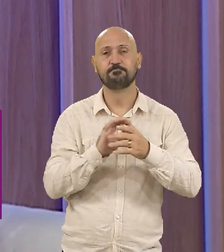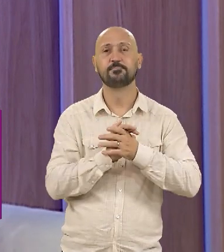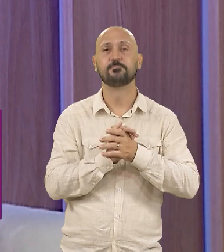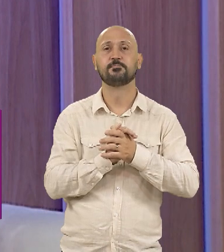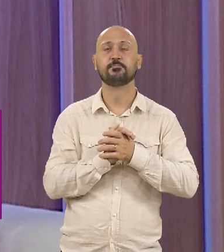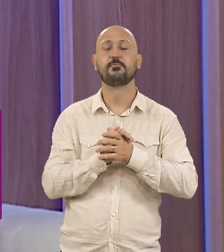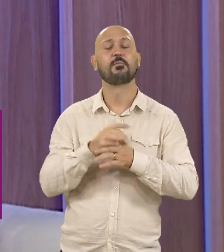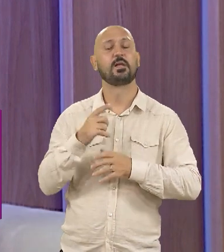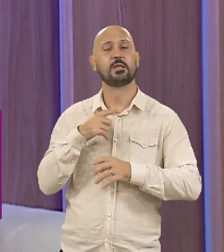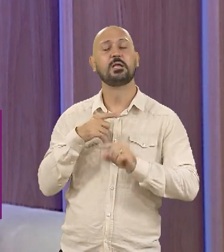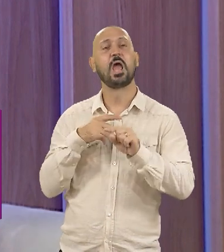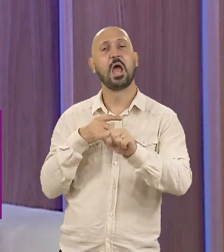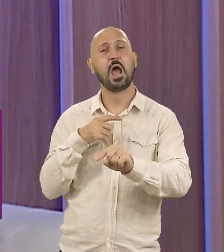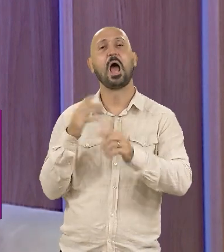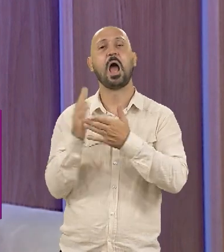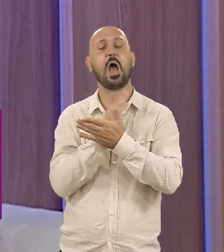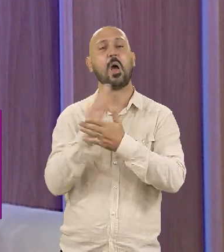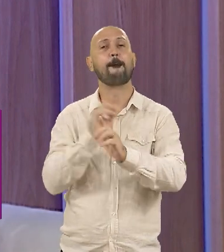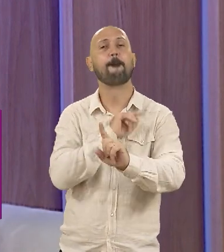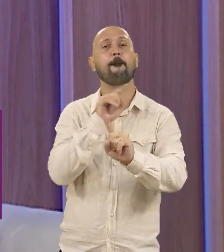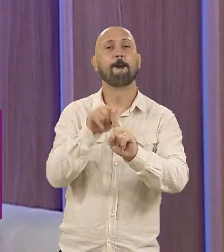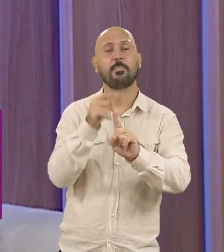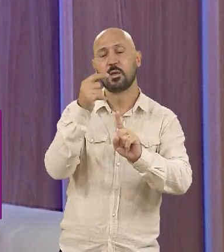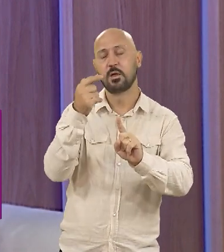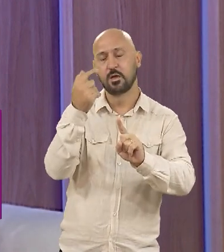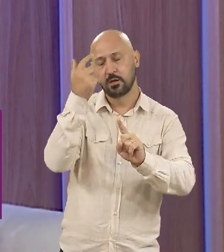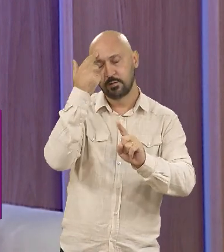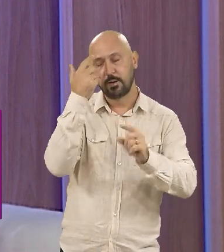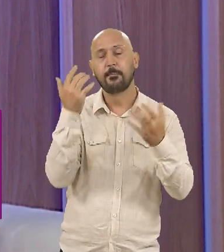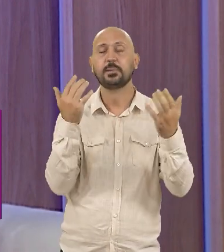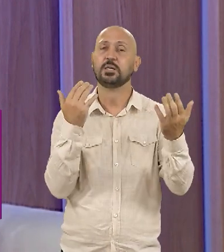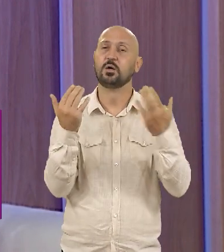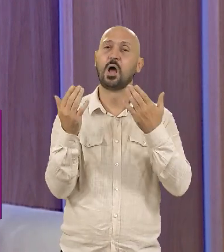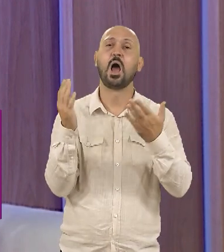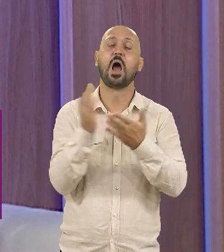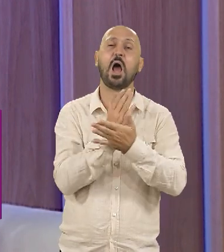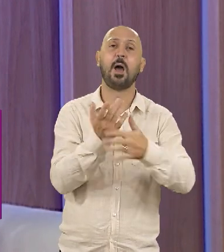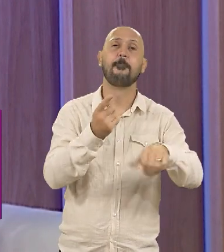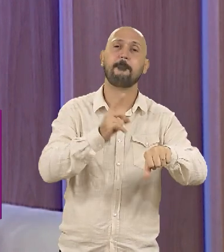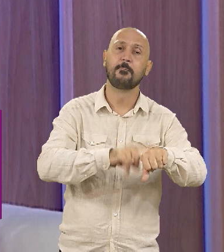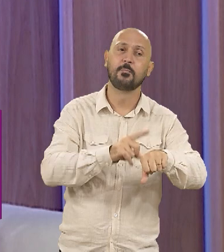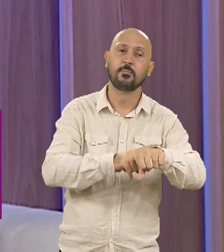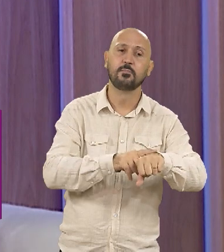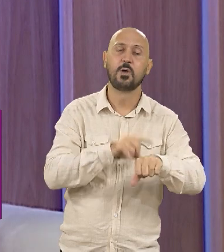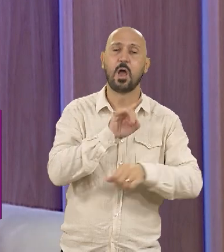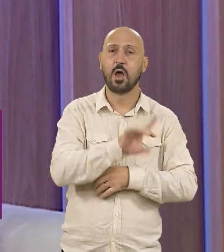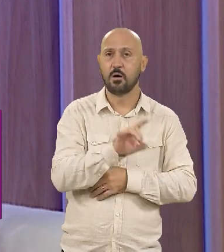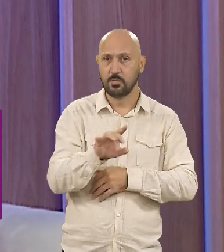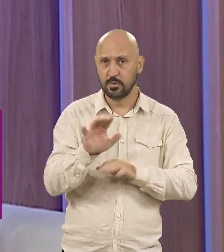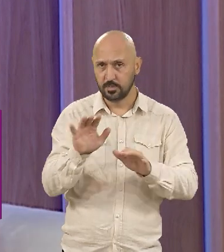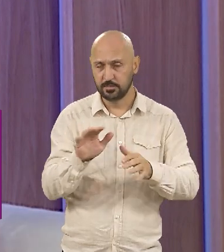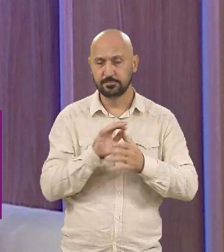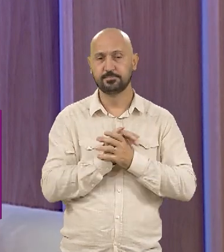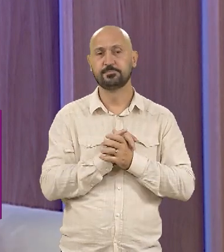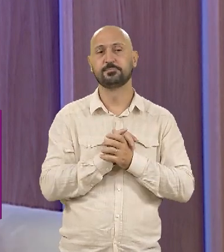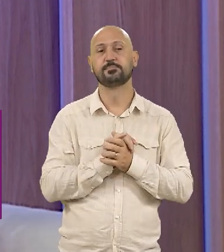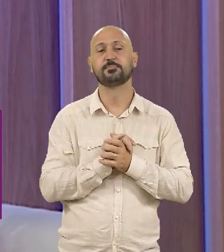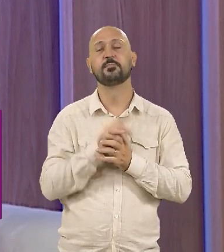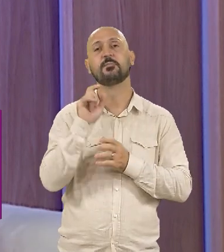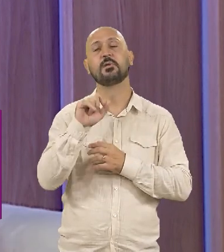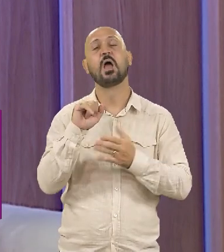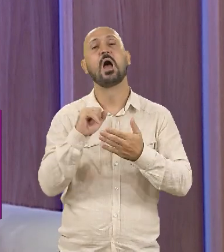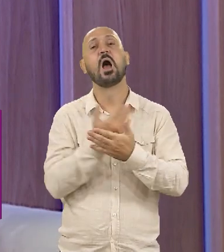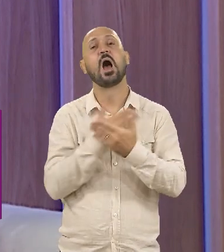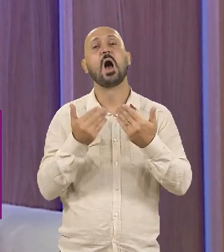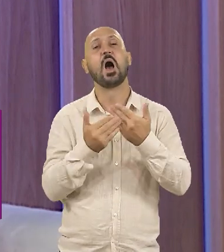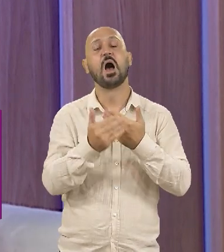psicológica, terapêutica, em alguns momentos muito pontuais, sabe? O que aconteceu foi que agora deu esse boom e se perdeu um